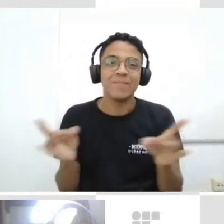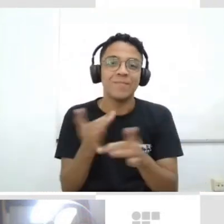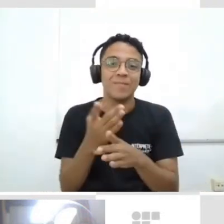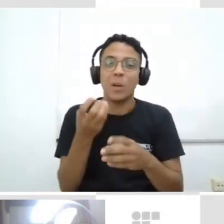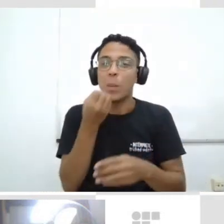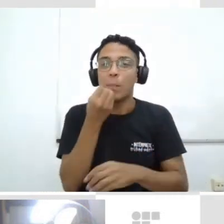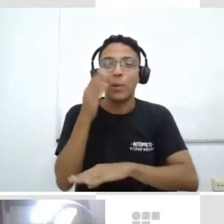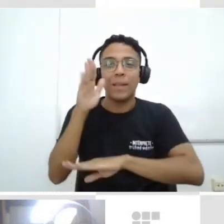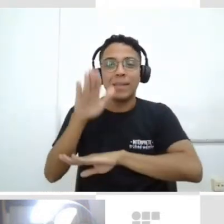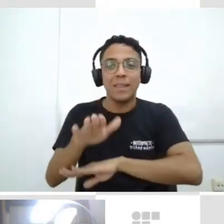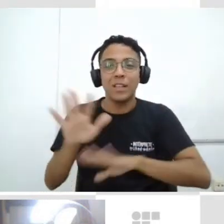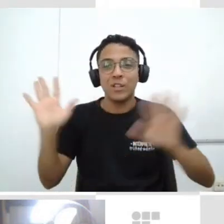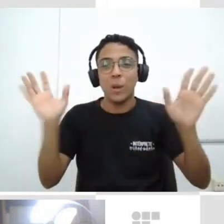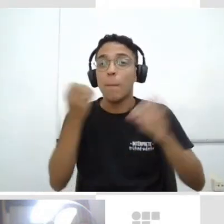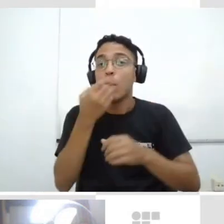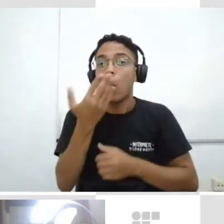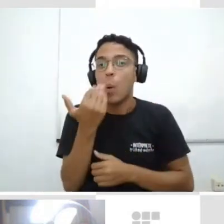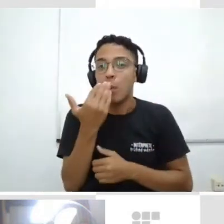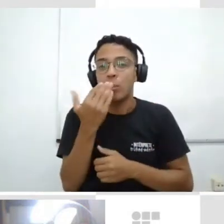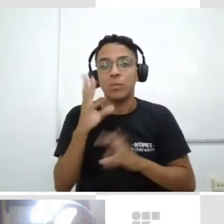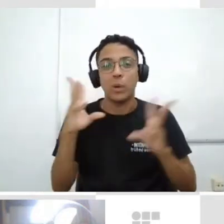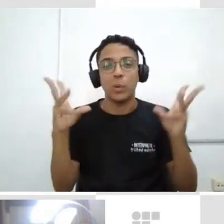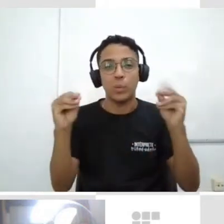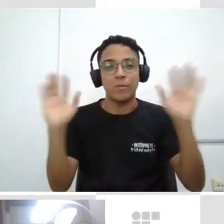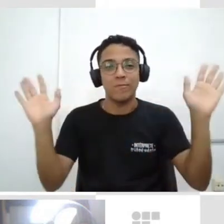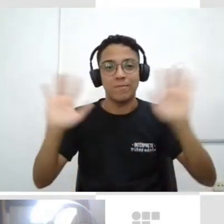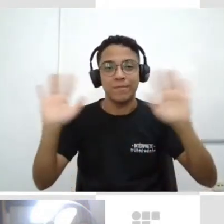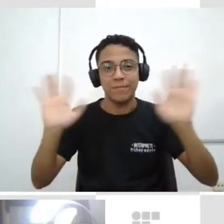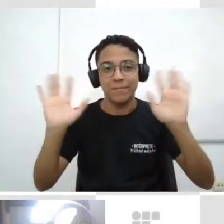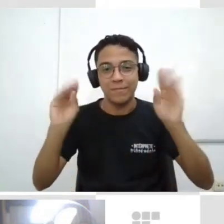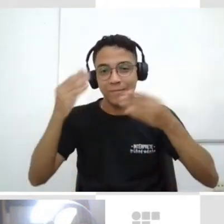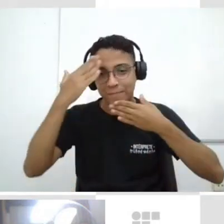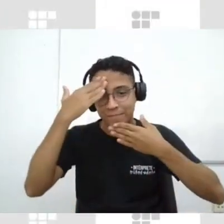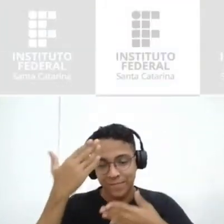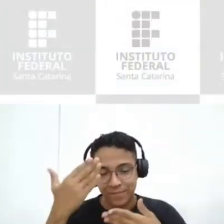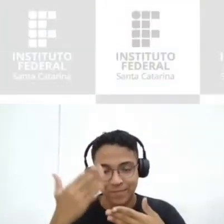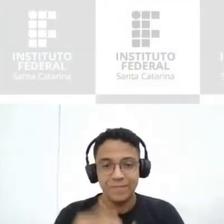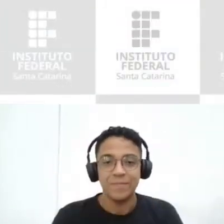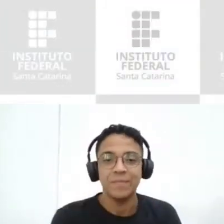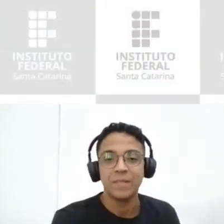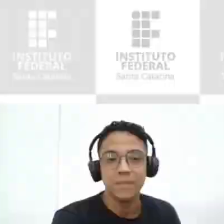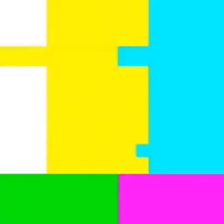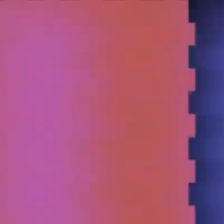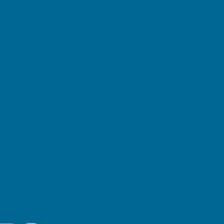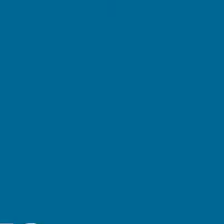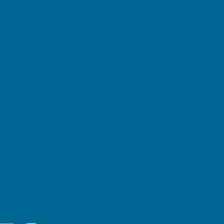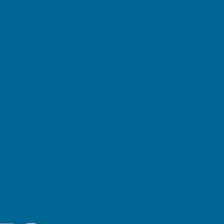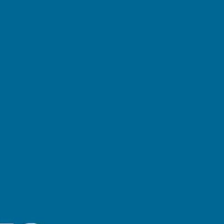tarde, bom almoço a todos. Tá? Muito obrigada. Tchau, tchau. Tchau, tchau.